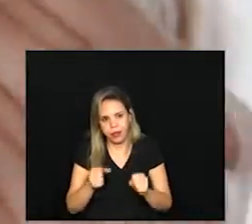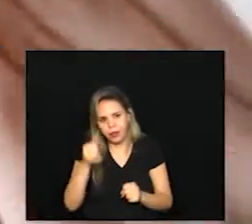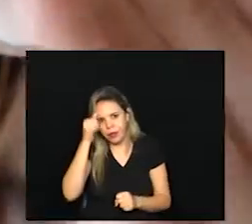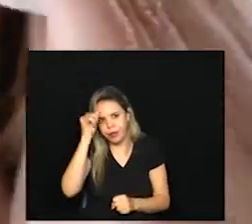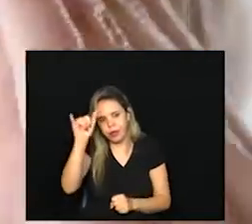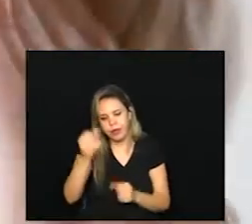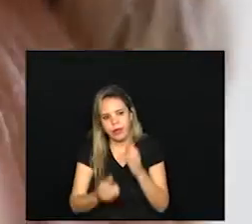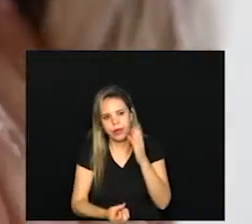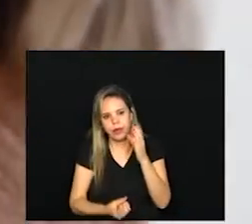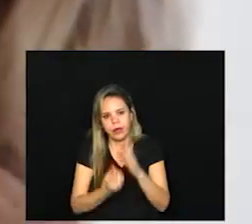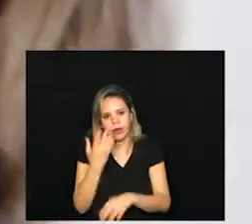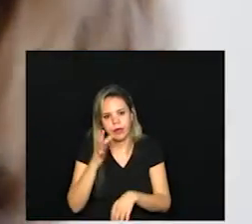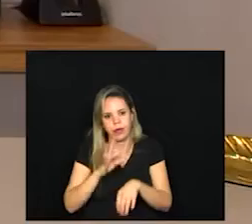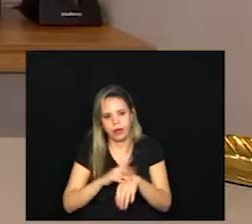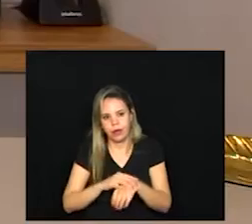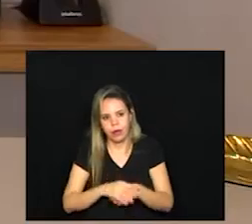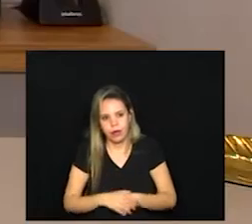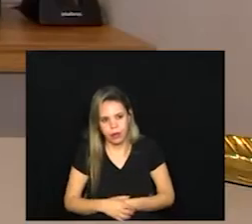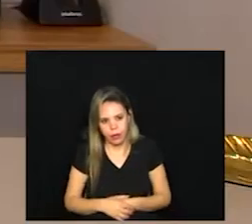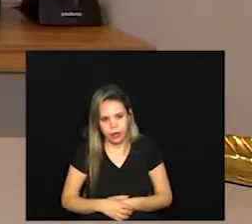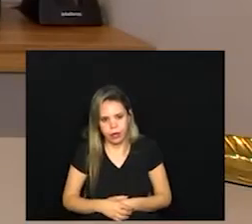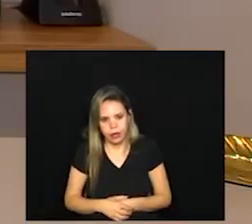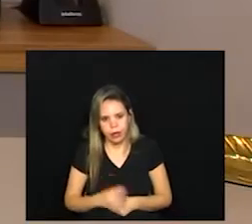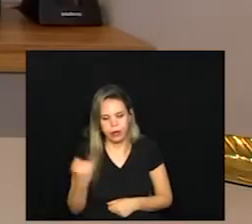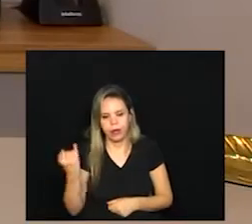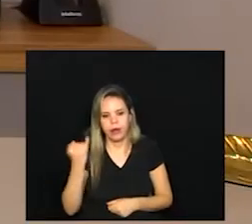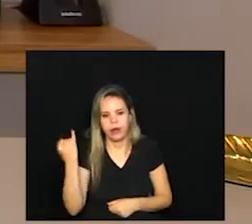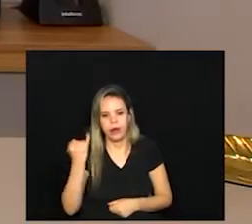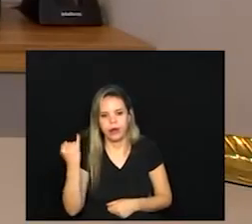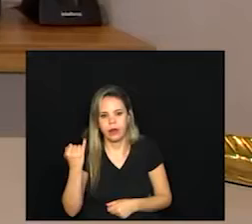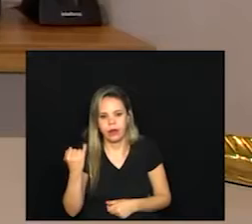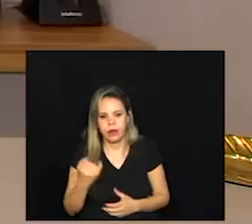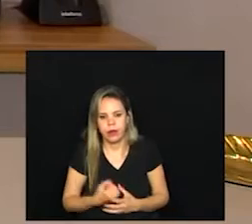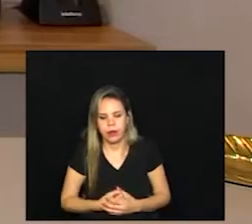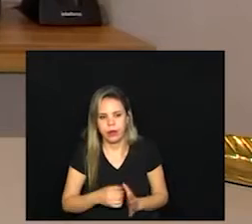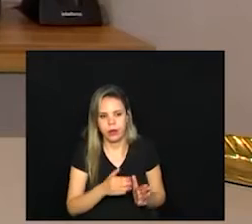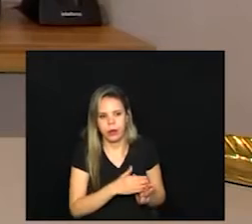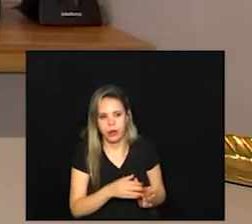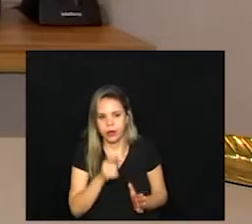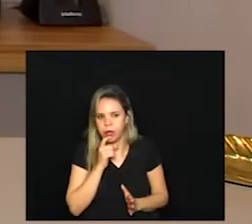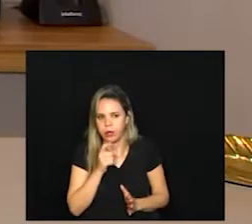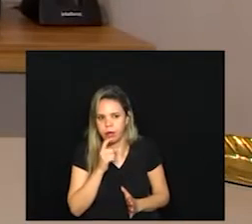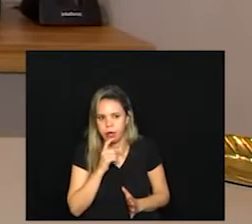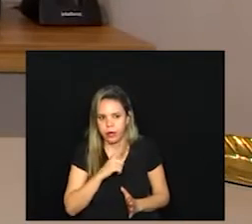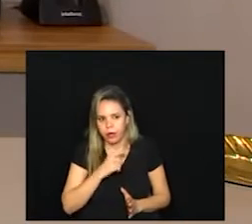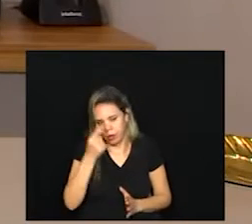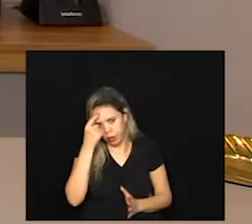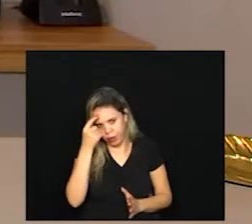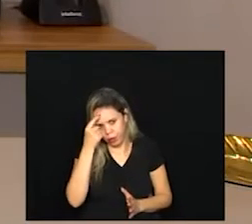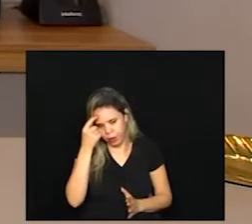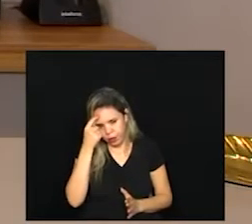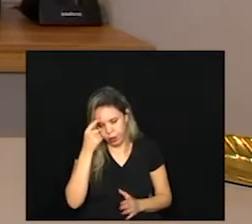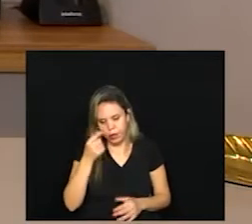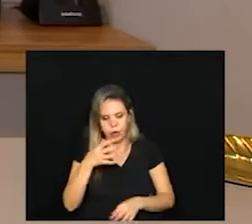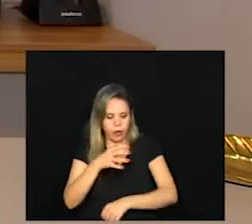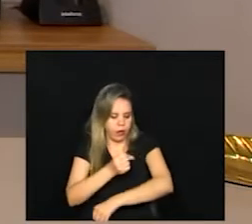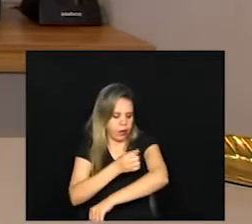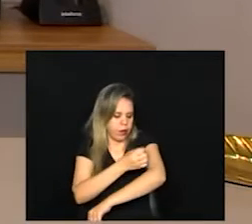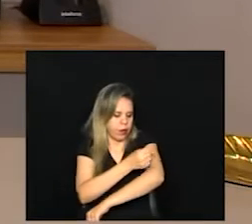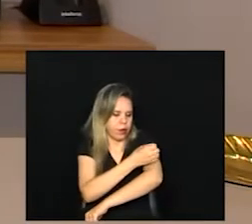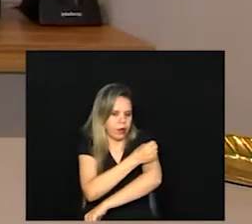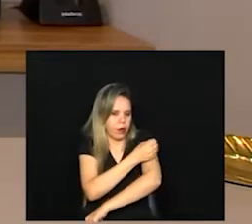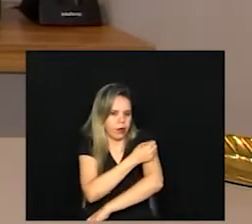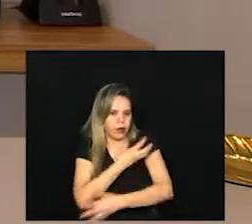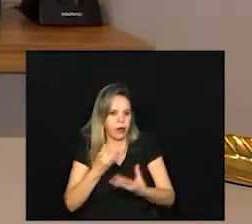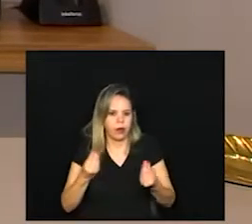evitar o aparecimento de doenças. É muito importante, no período do inverno, a gente ter a consciência que a gente tem que hidratar bastante a